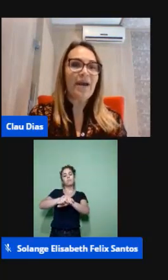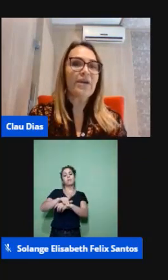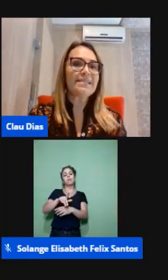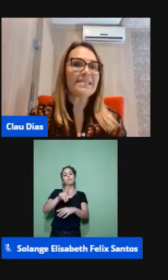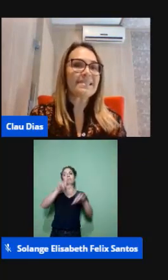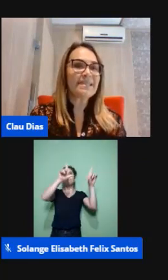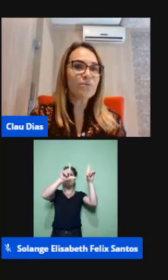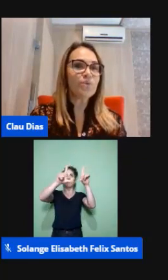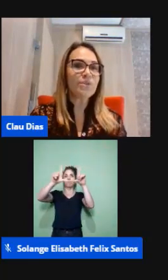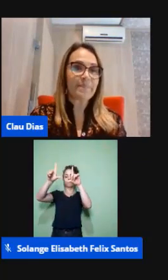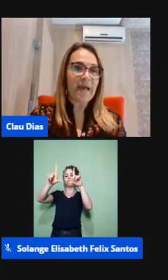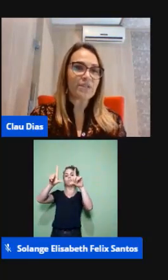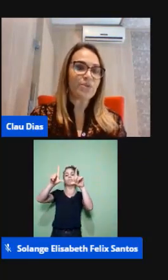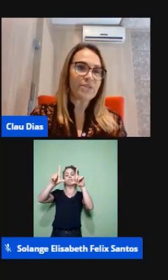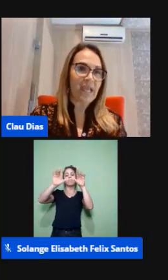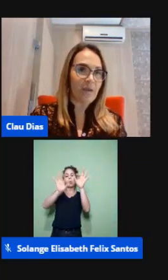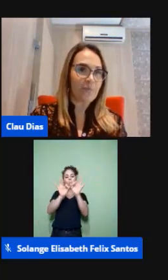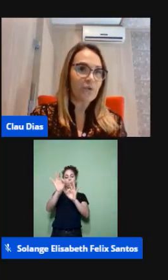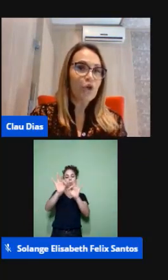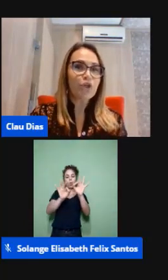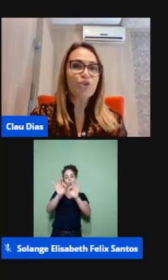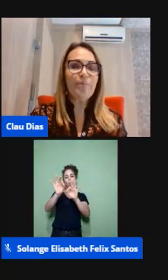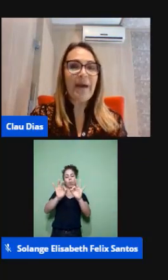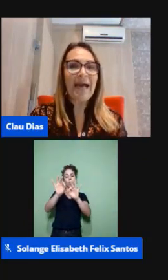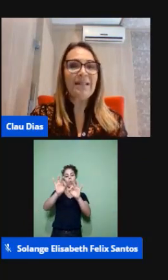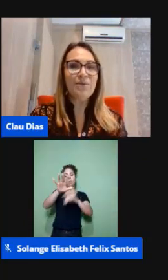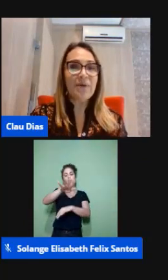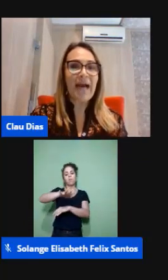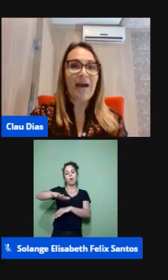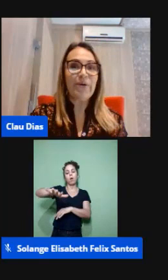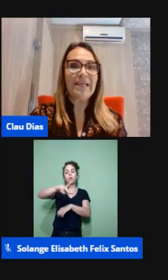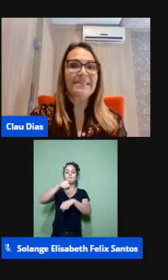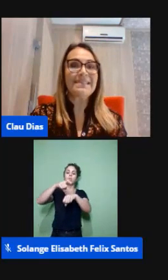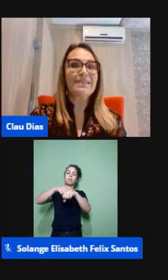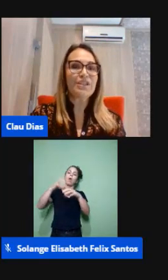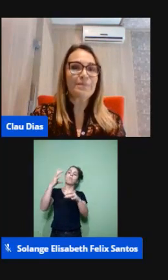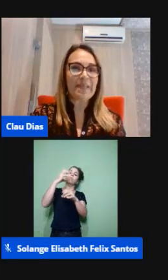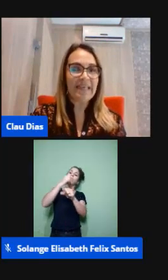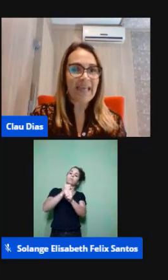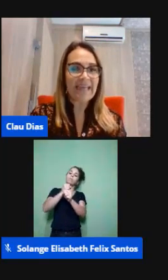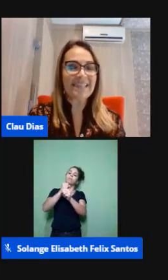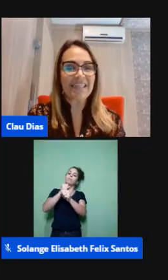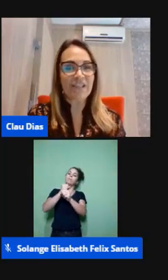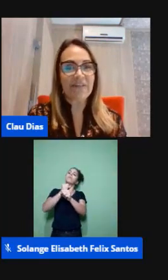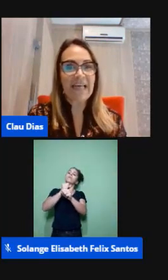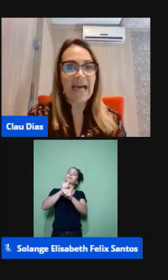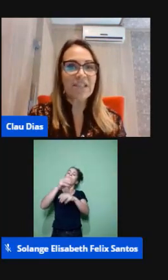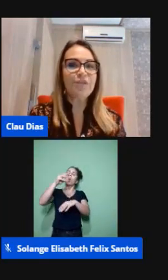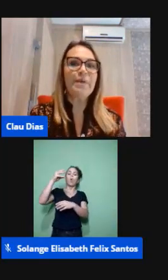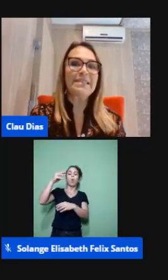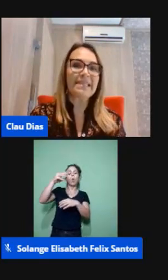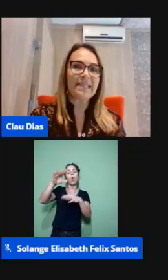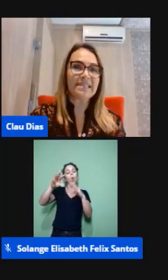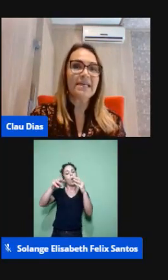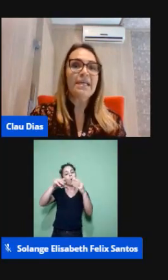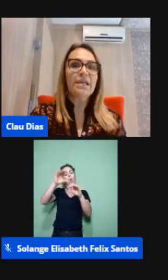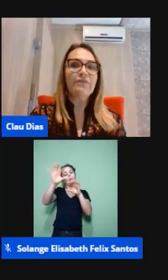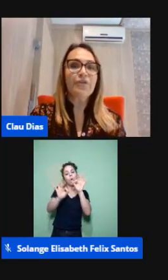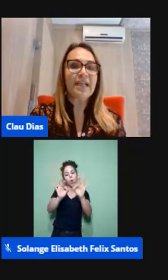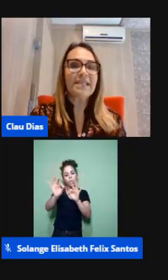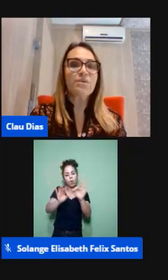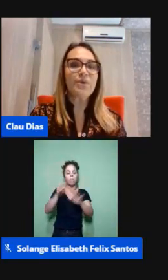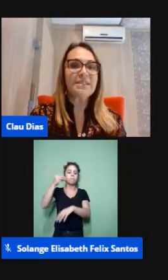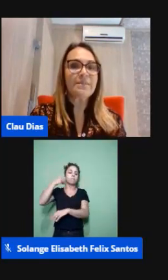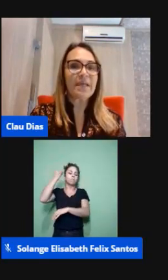né? A organização do espaço e do tempo, somado à organização de experiências e atividades de pesquisa